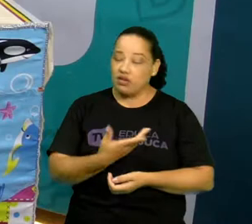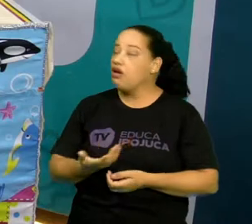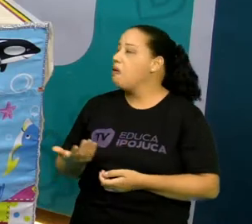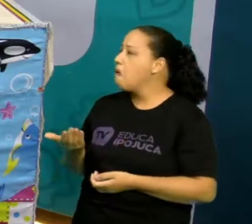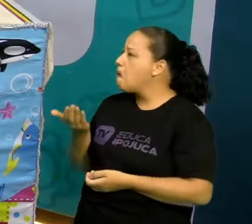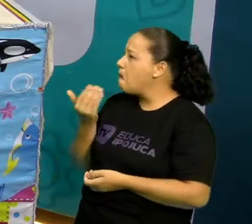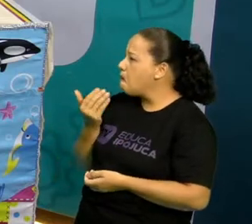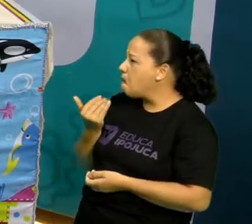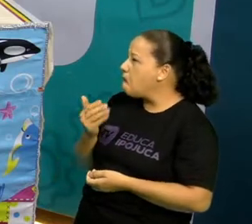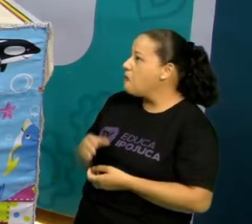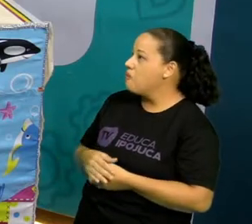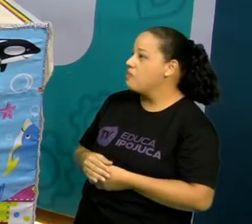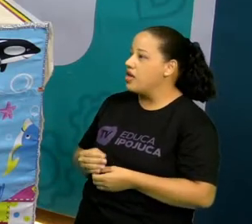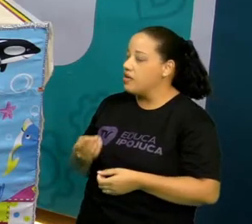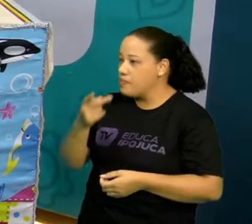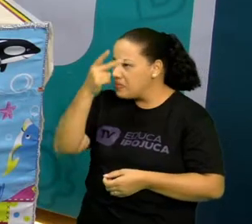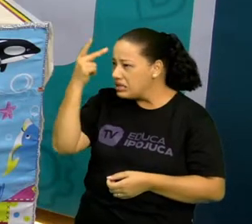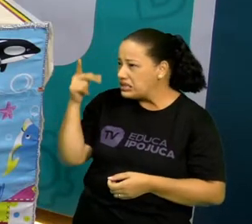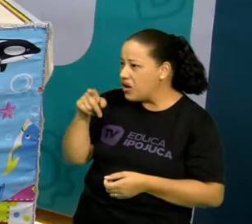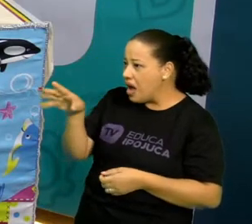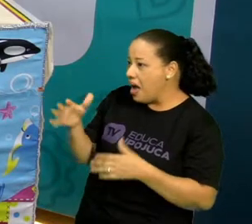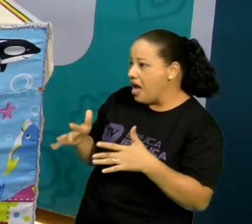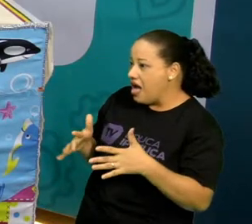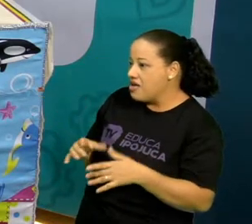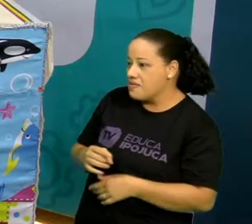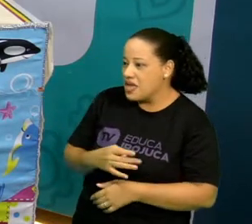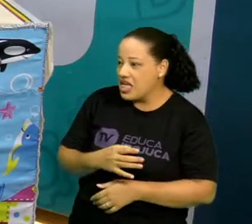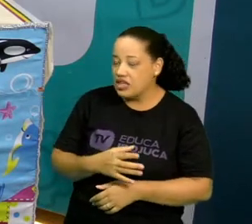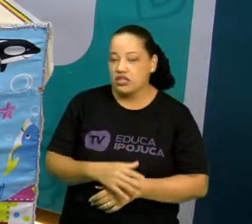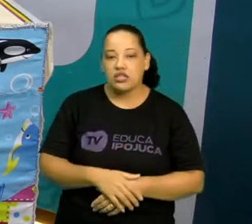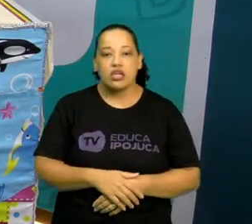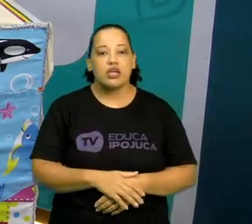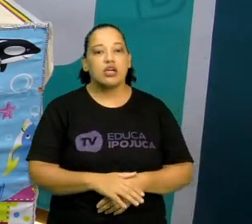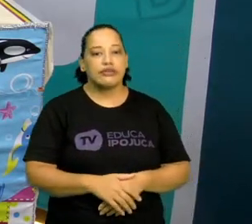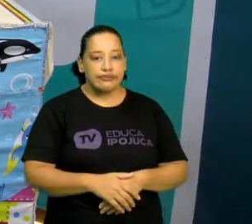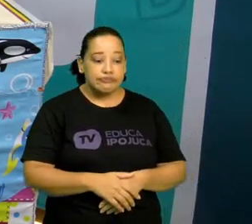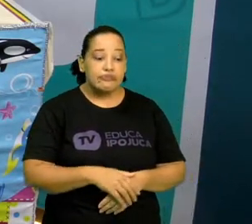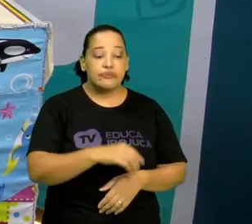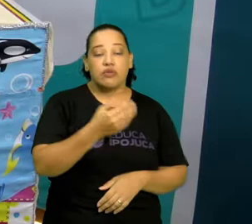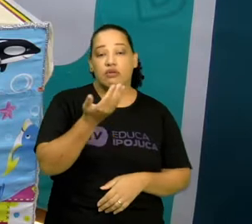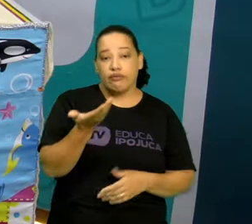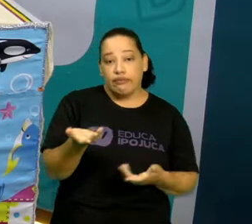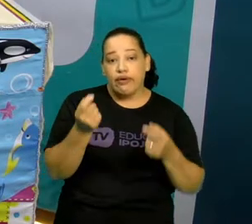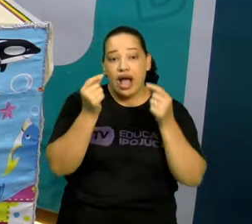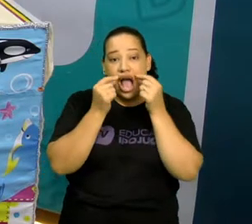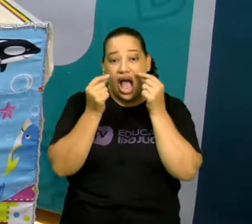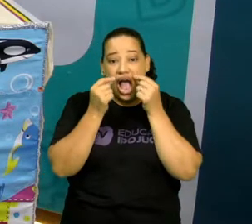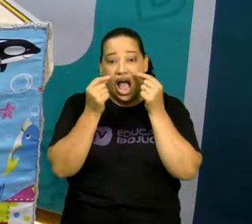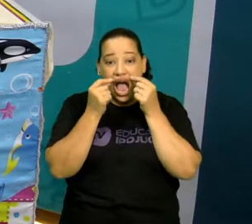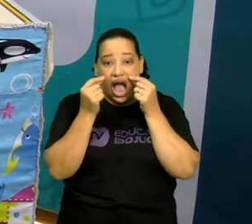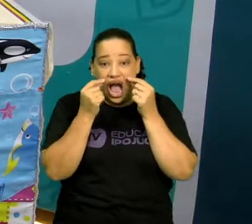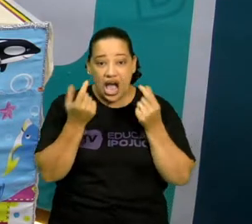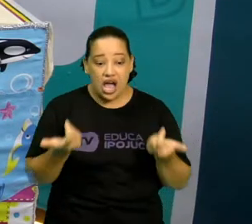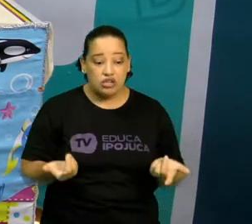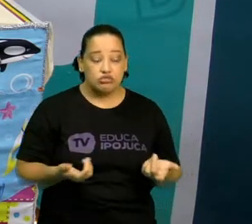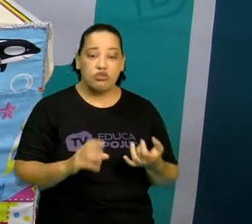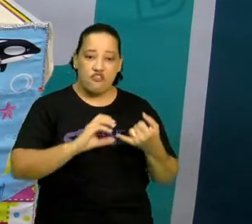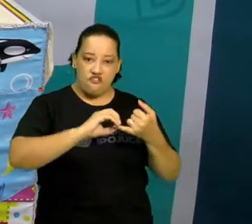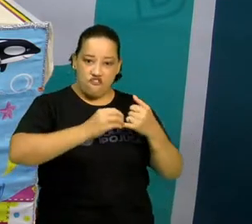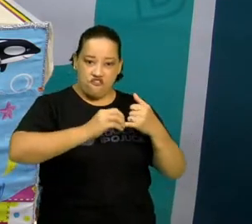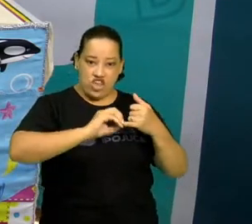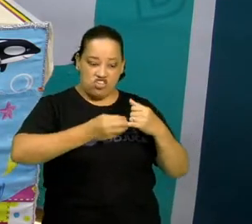Tu sabe o que o rato foi fazer? Não. Foi comer na panela do feijão,